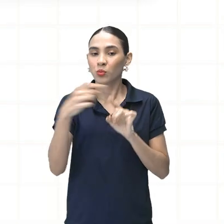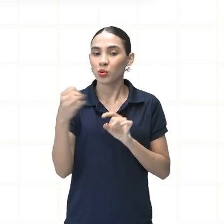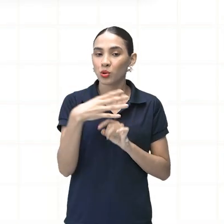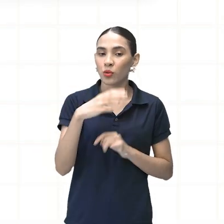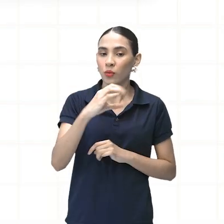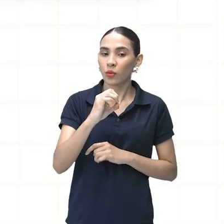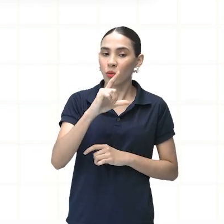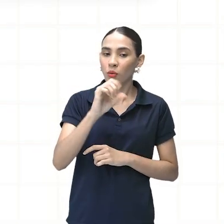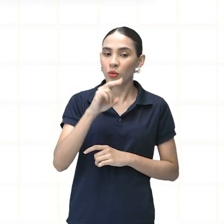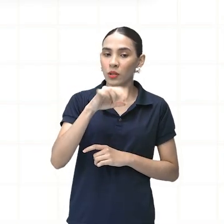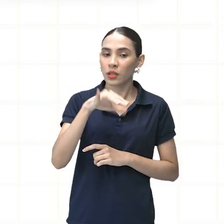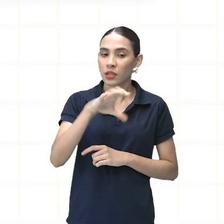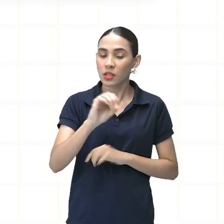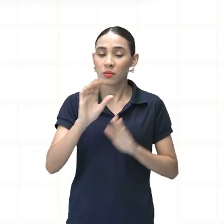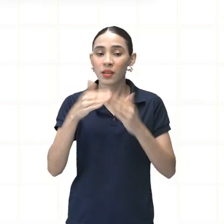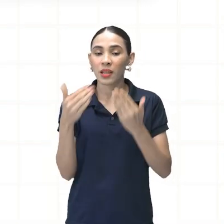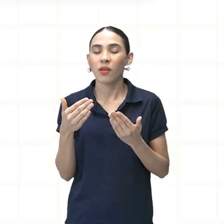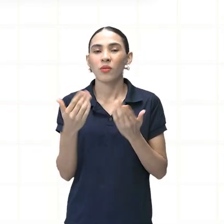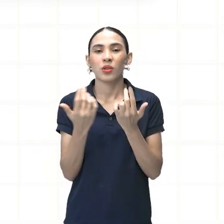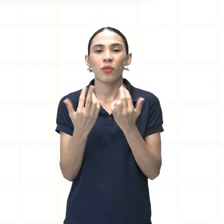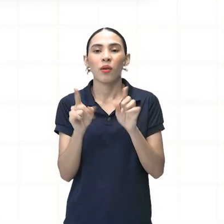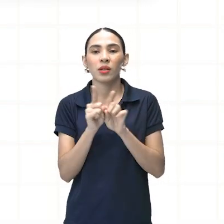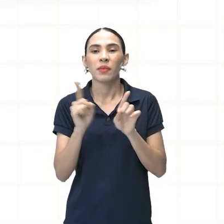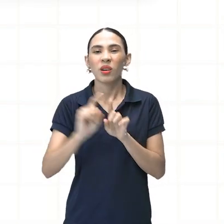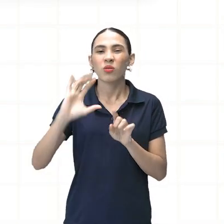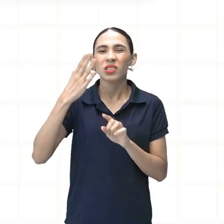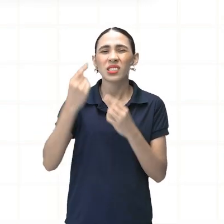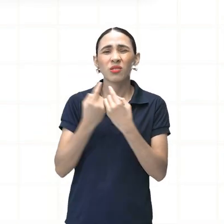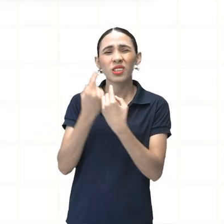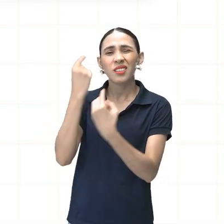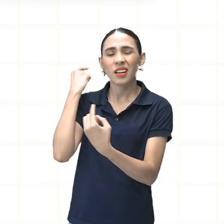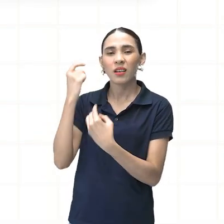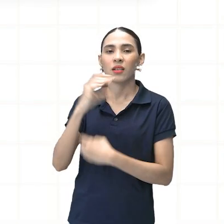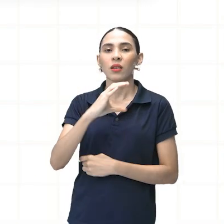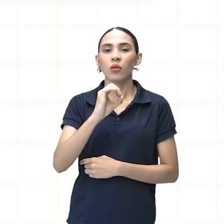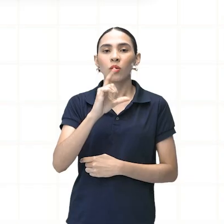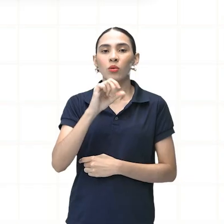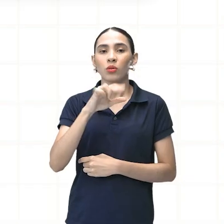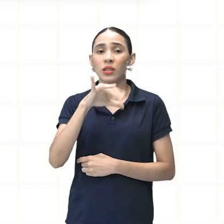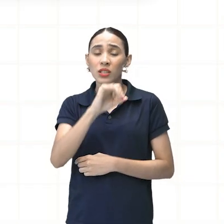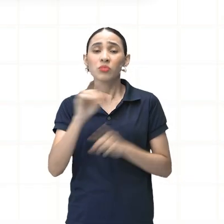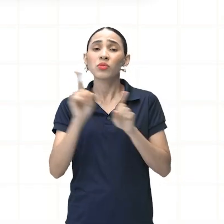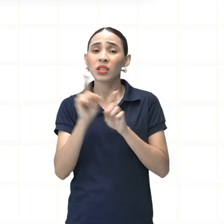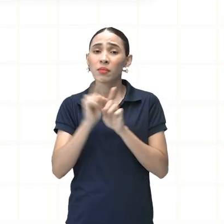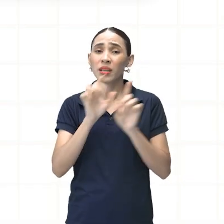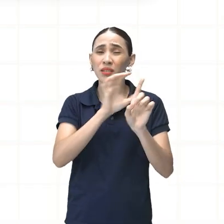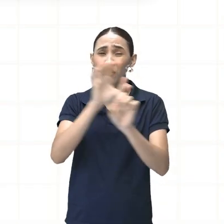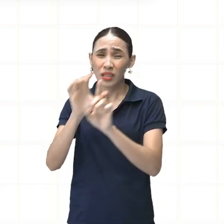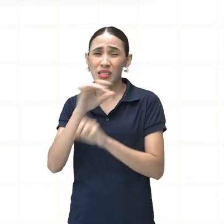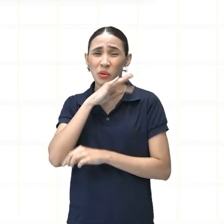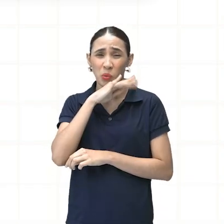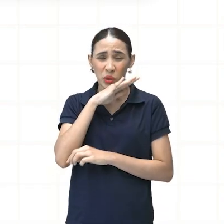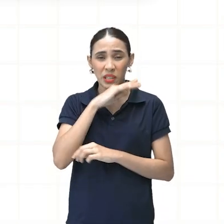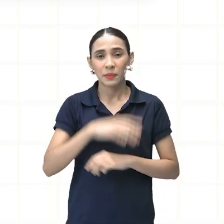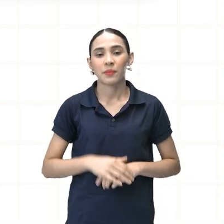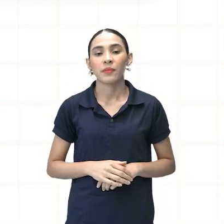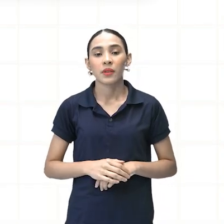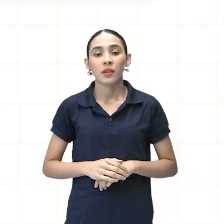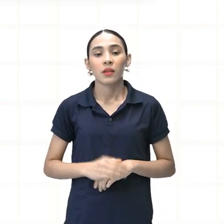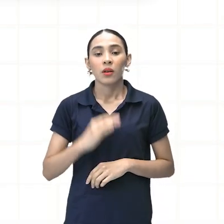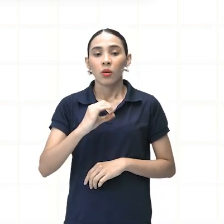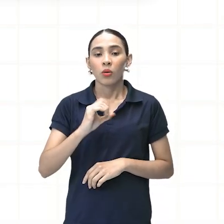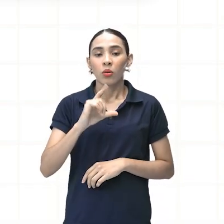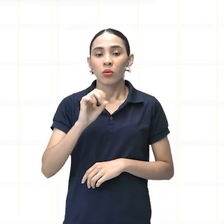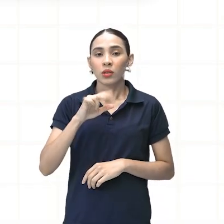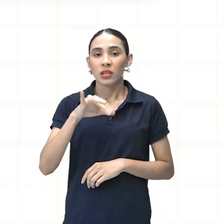novo colonialismo, assim como o que aconteceu lá no colonialismo, ele também deixou heranças muito ruins. No